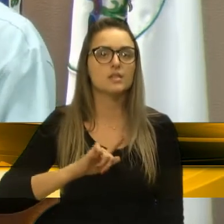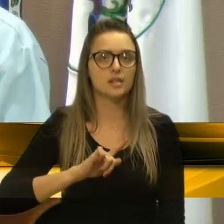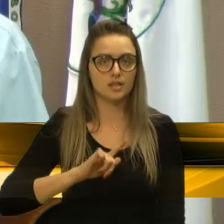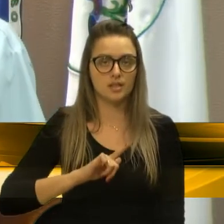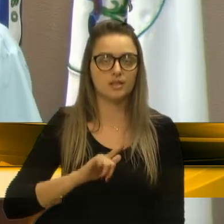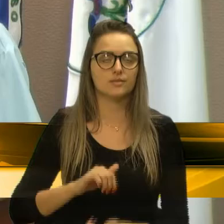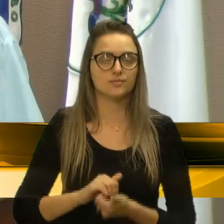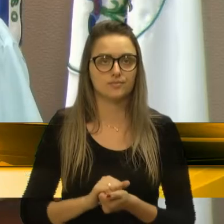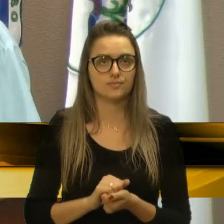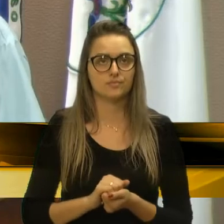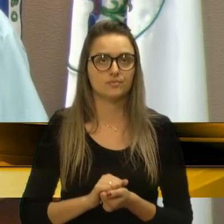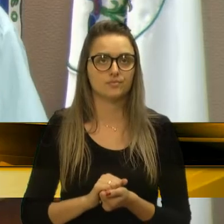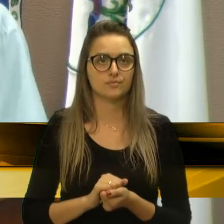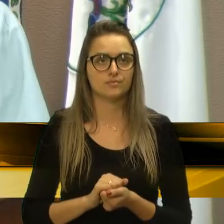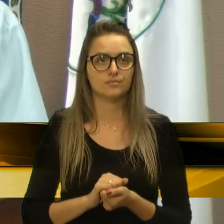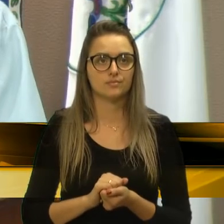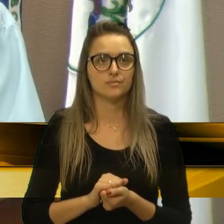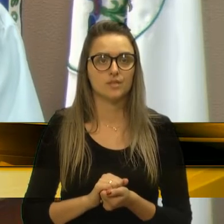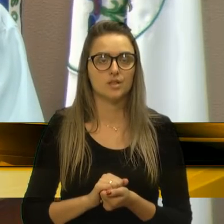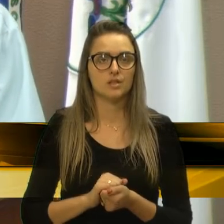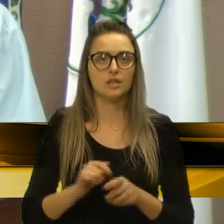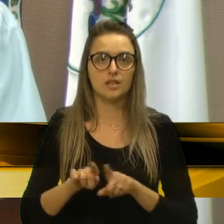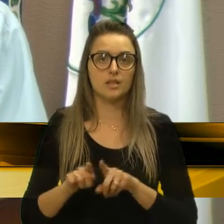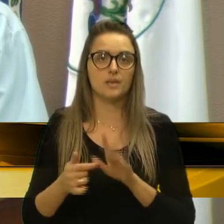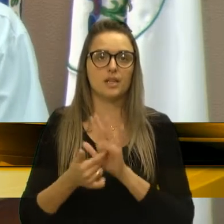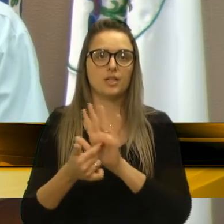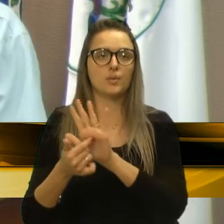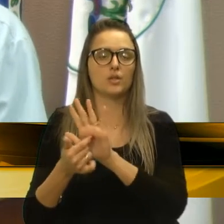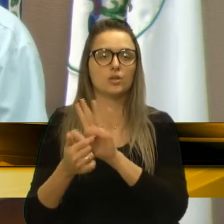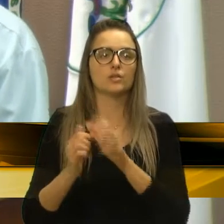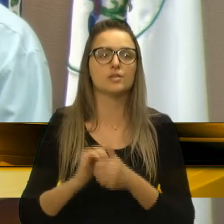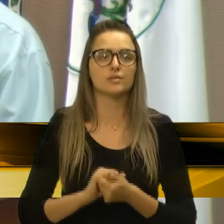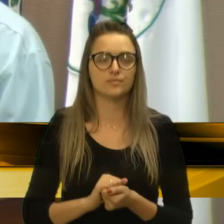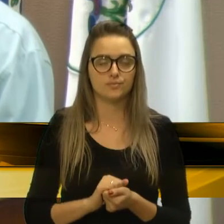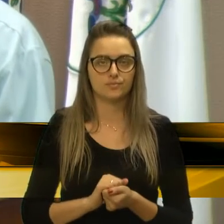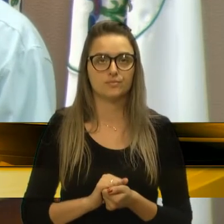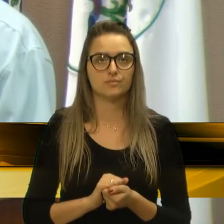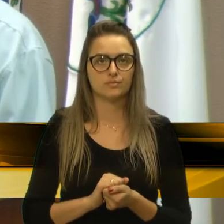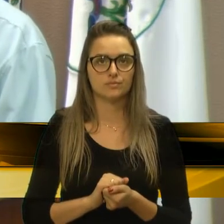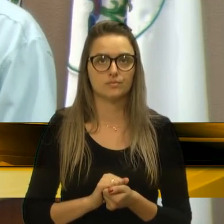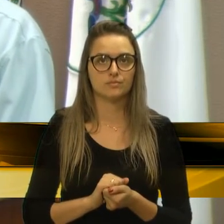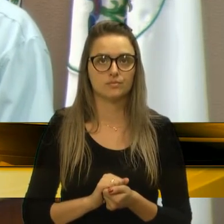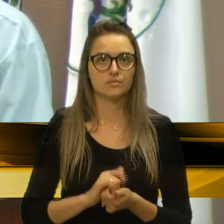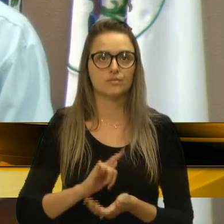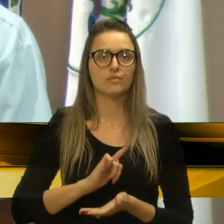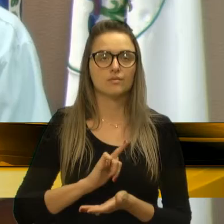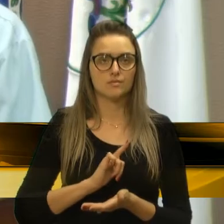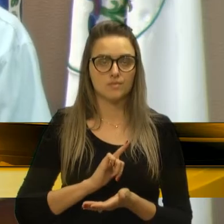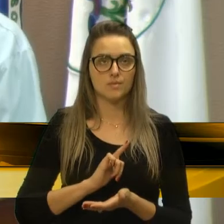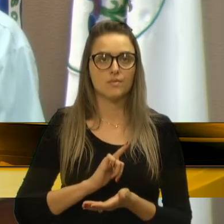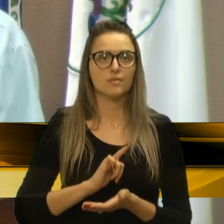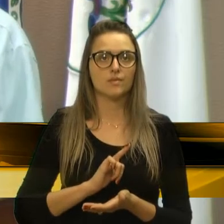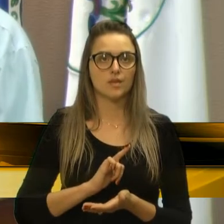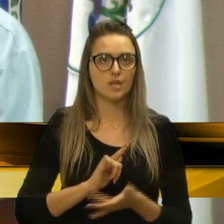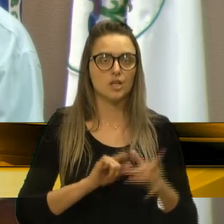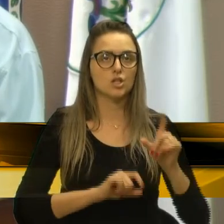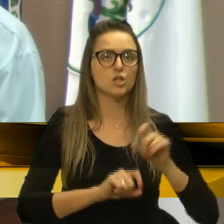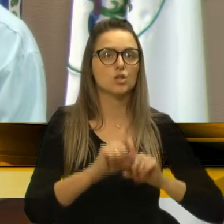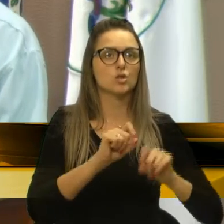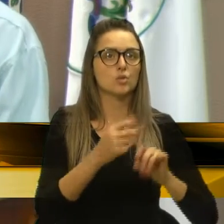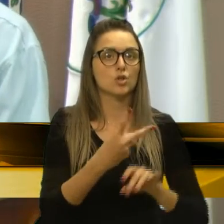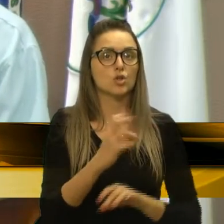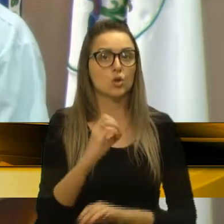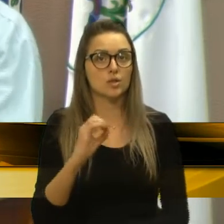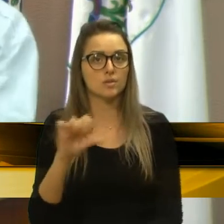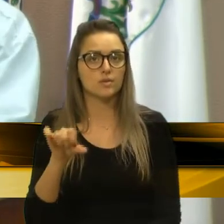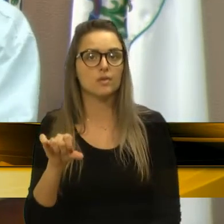no e hindus cobrando fazendo a exigência no lugar errado mas acho que é porque a gente sempre esteve na frente de 2009